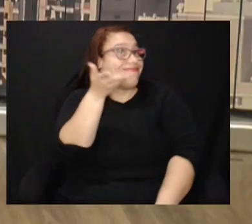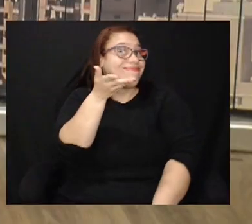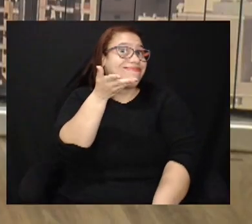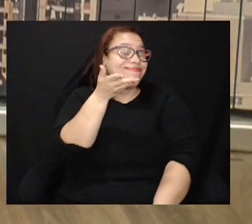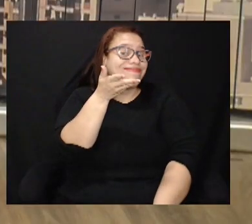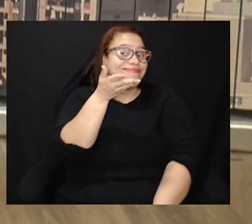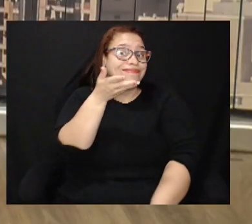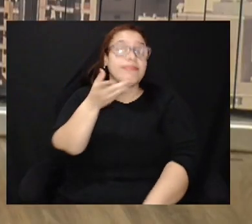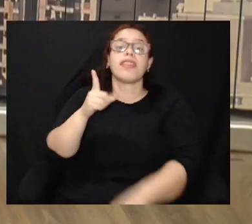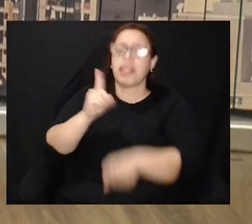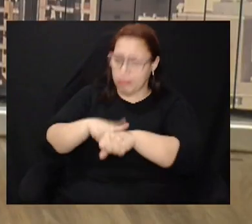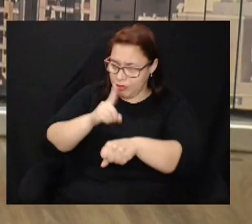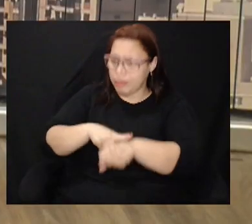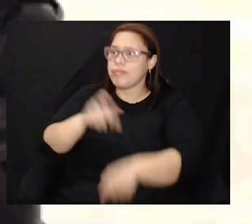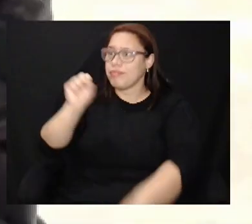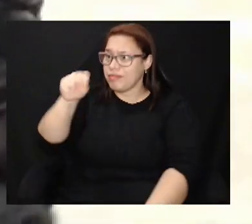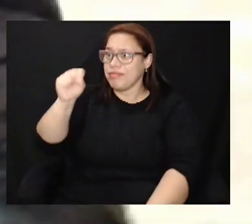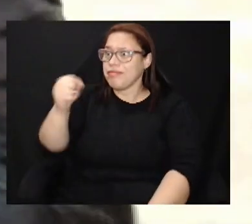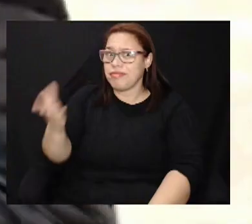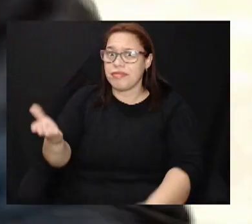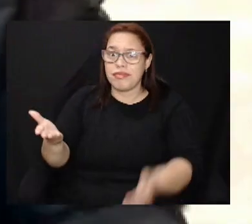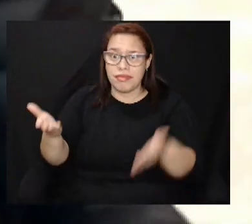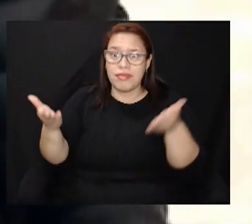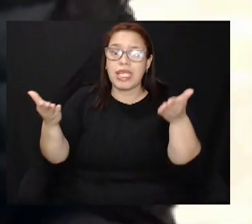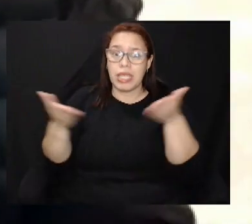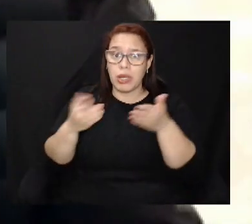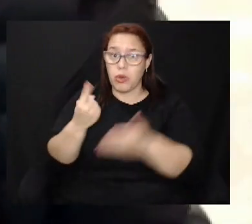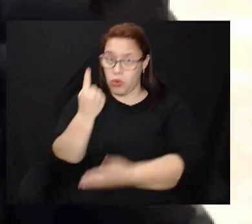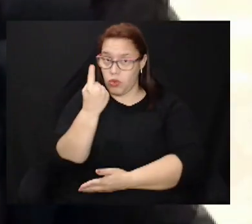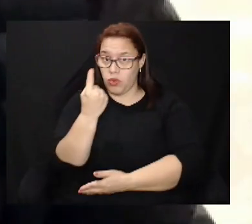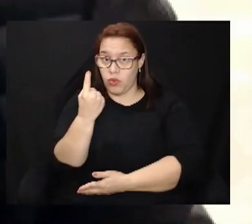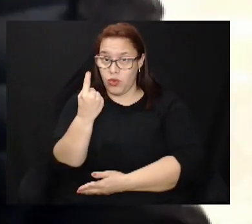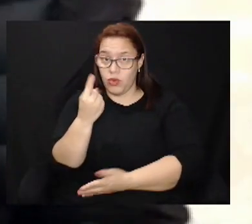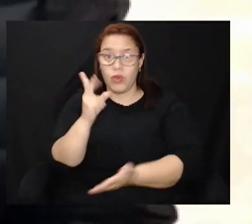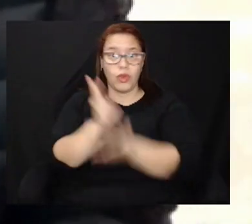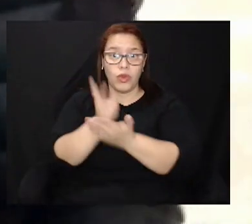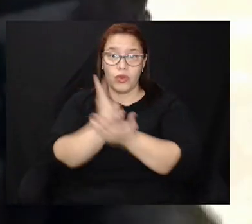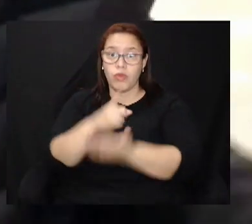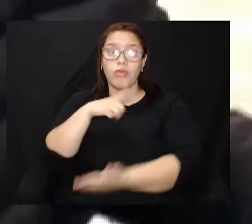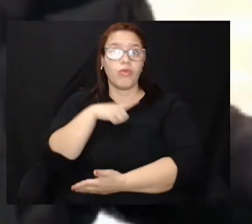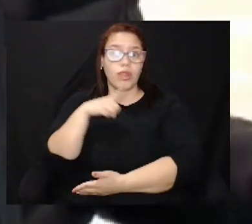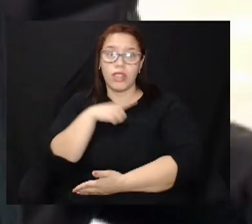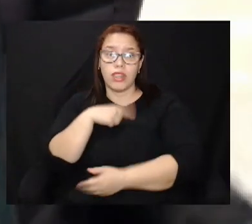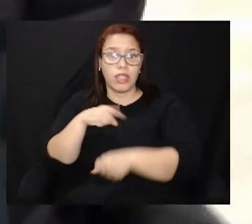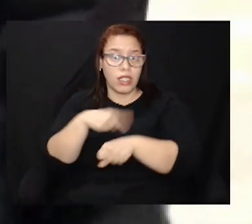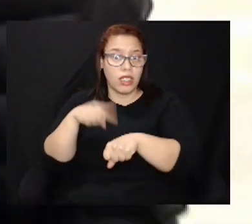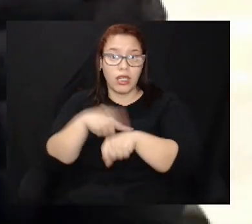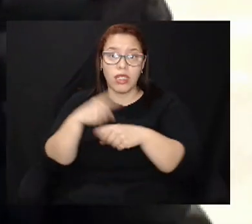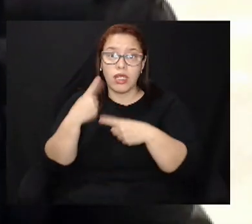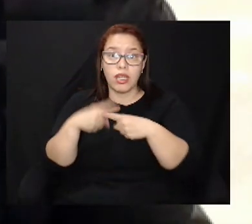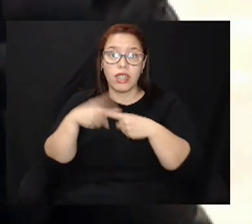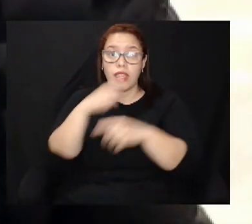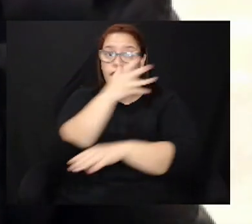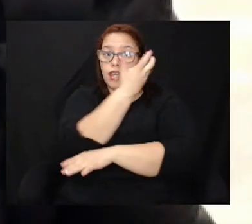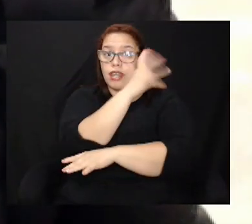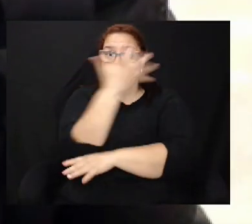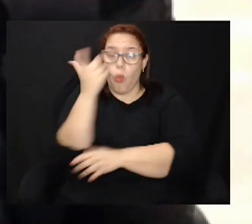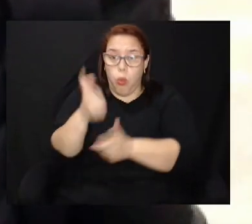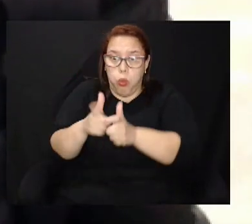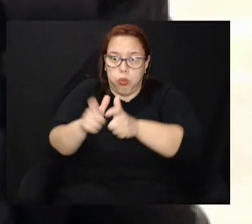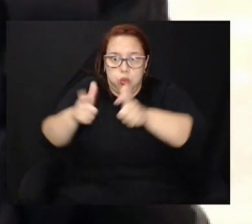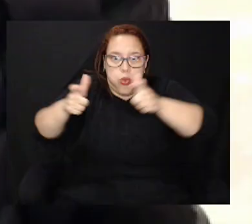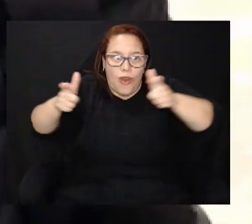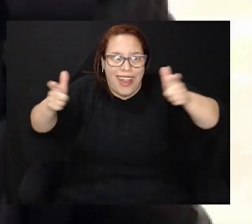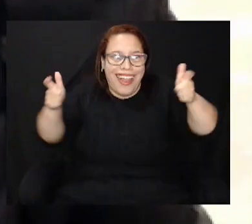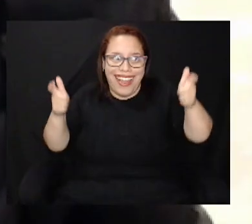tempo, agora seria uma, e sempre vai ter tempo, porque a floresta é imensa, a floresta é